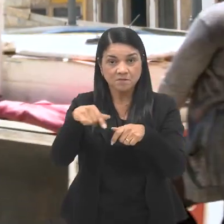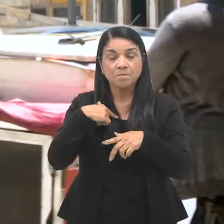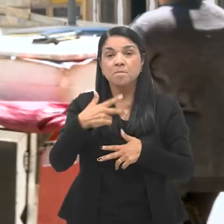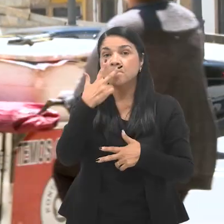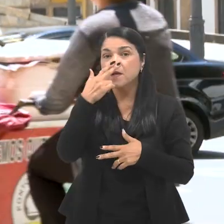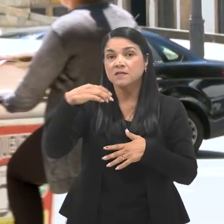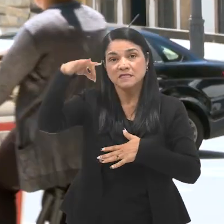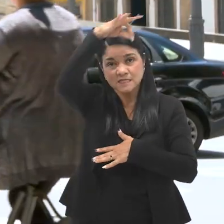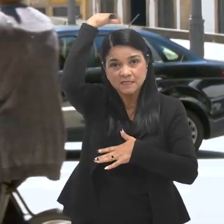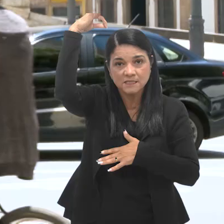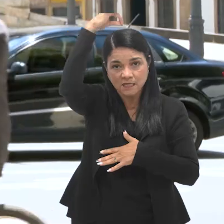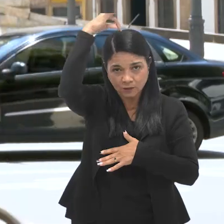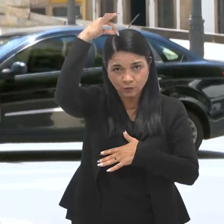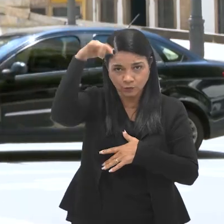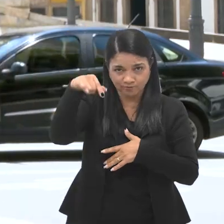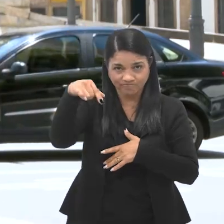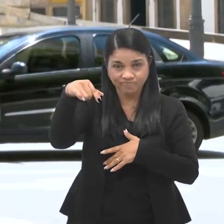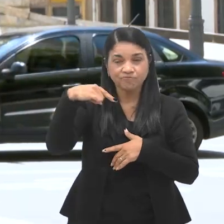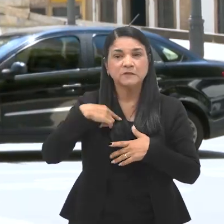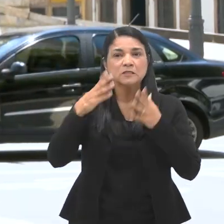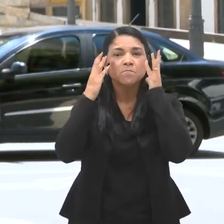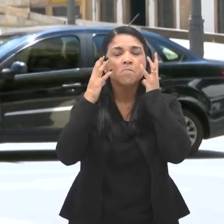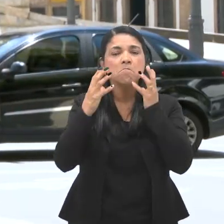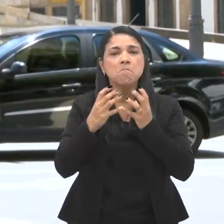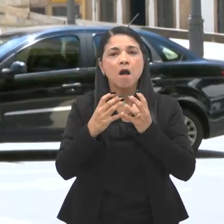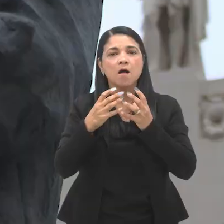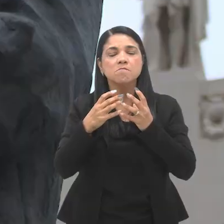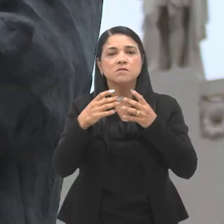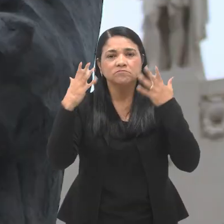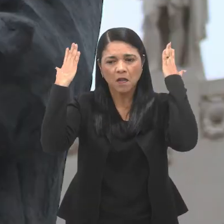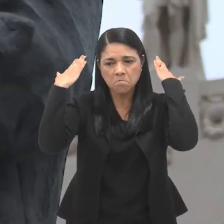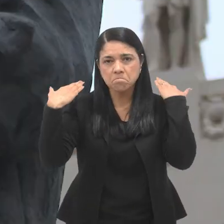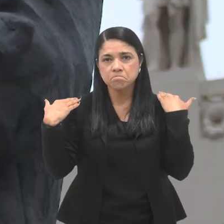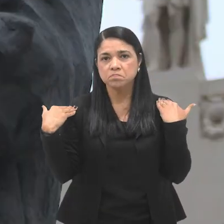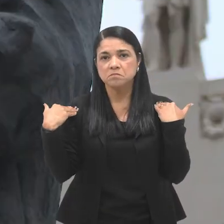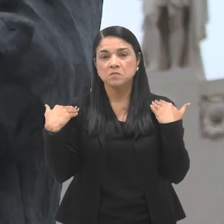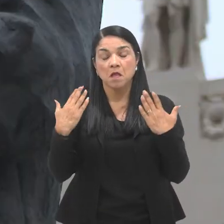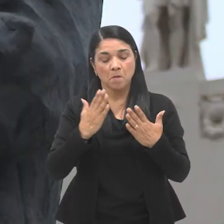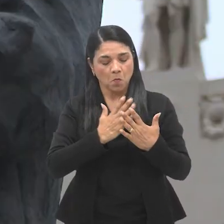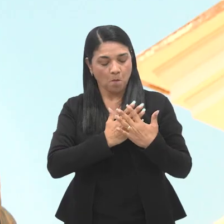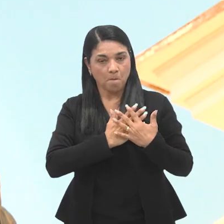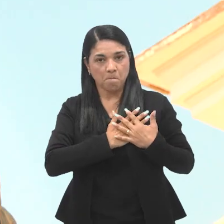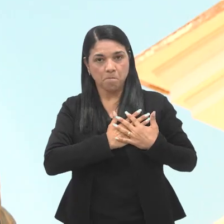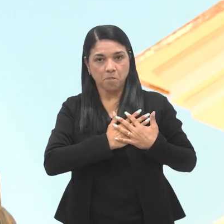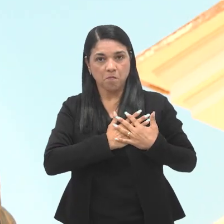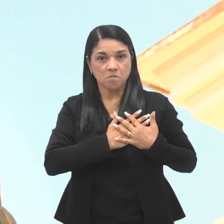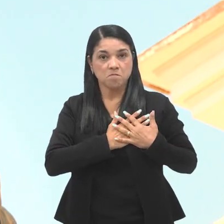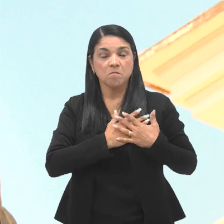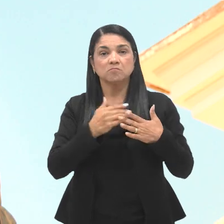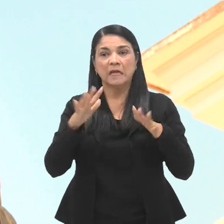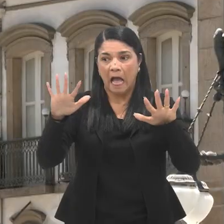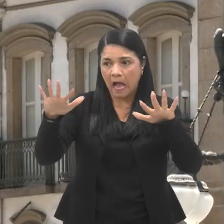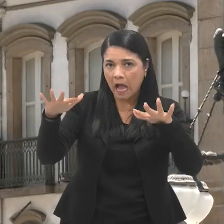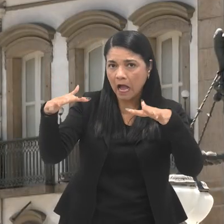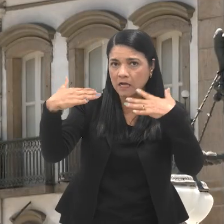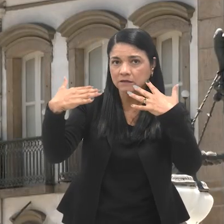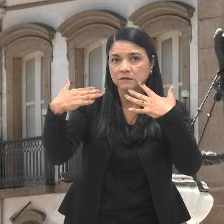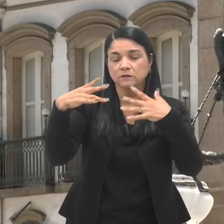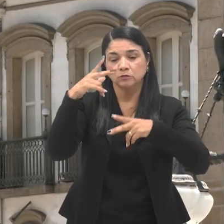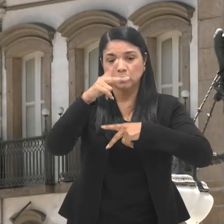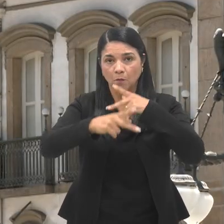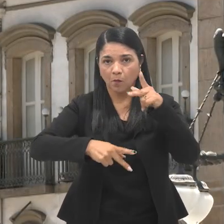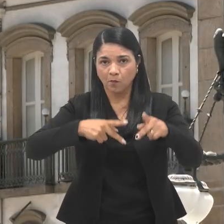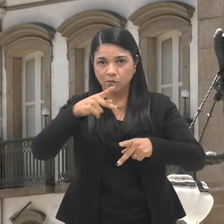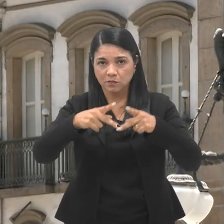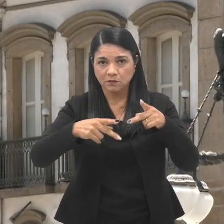posto como um santo, um Cristo cívico. Então ele possui as barbas longas, os cabelos longos e tem a mão no peito também, para que isso